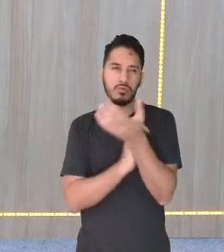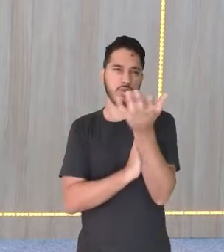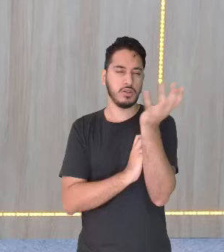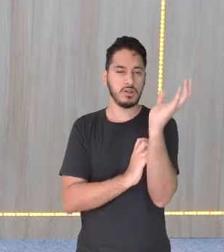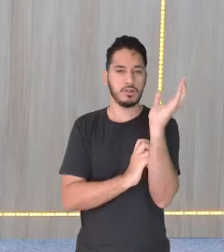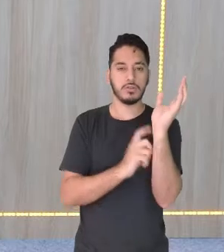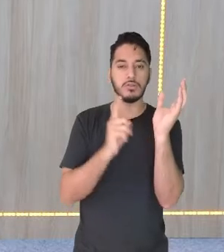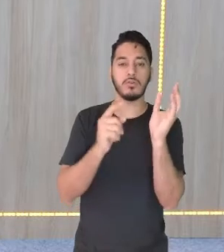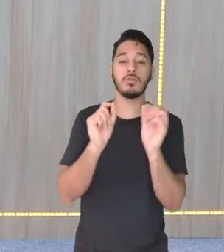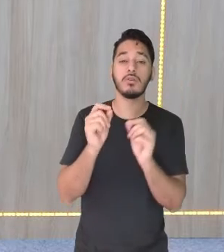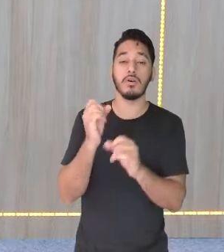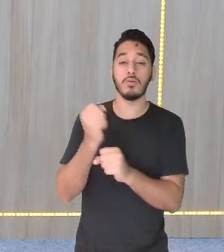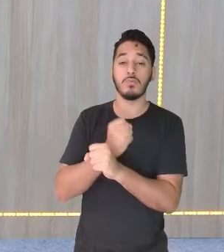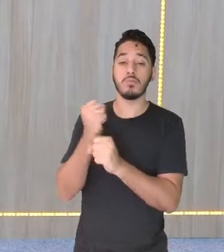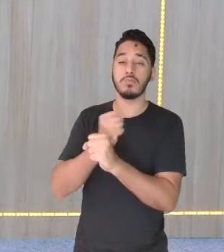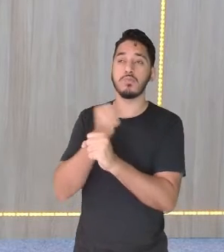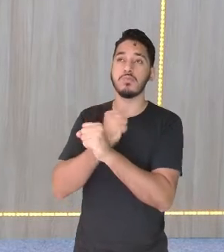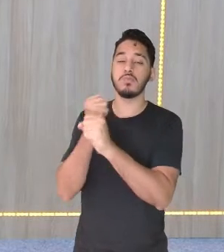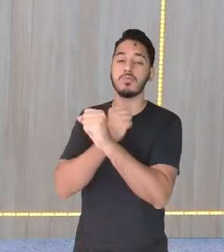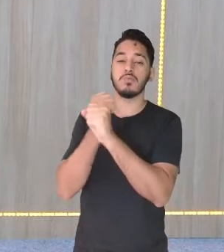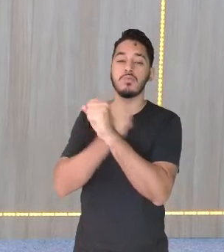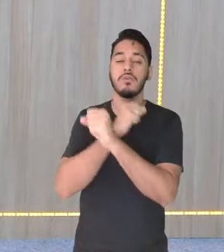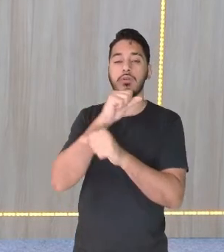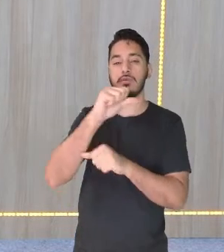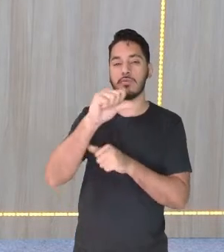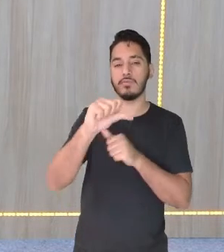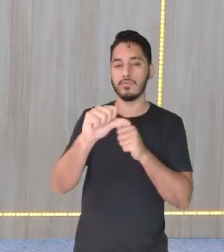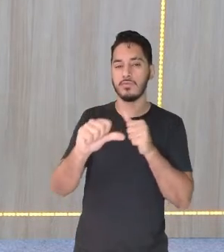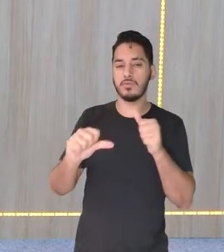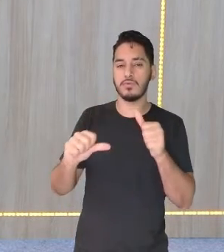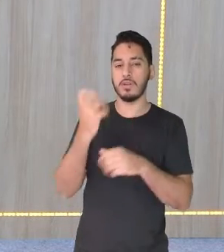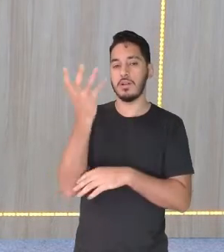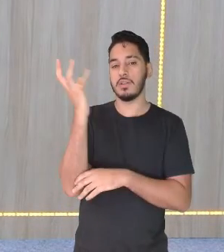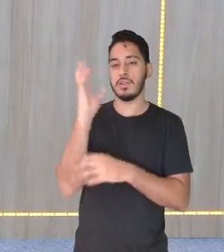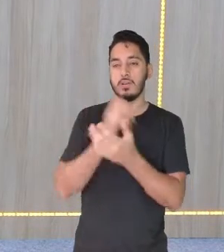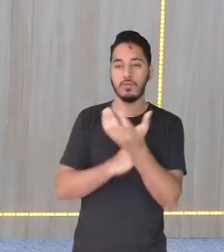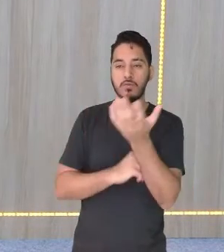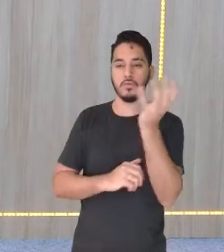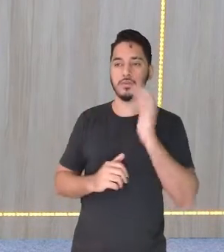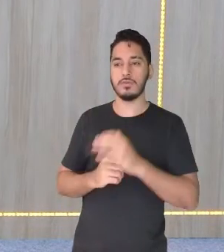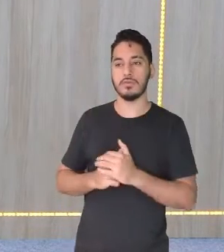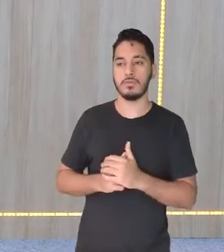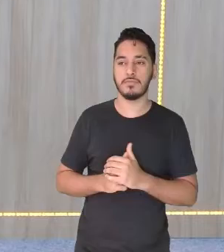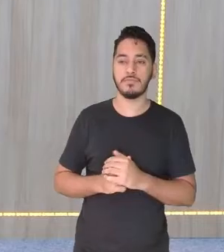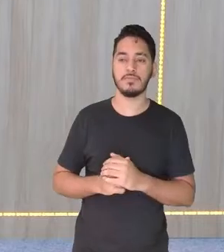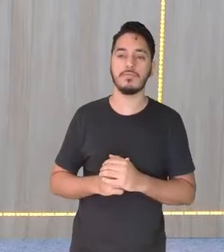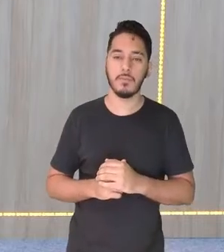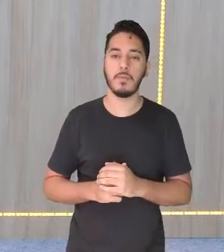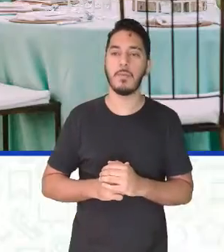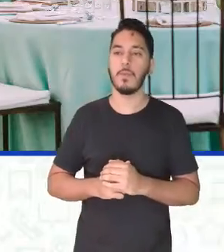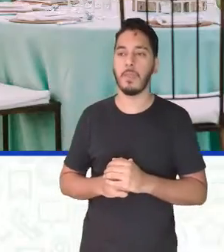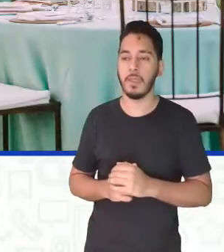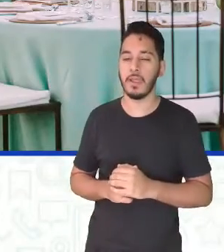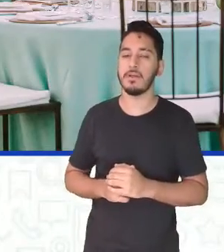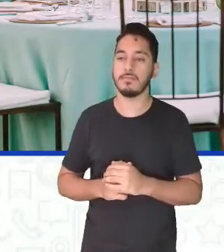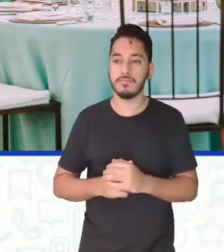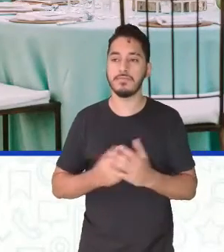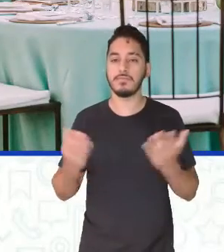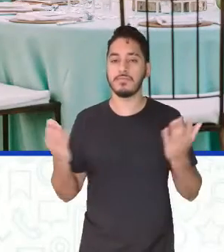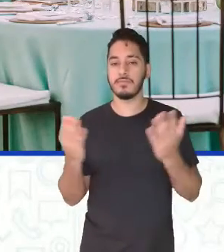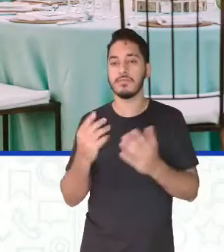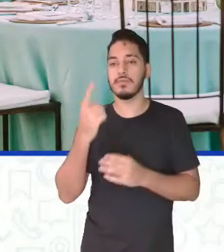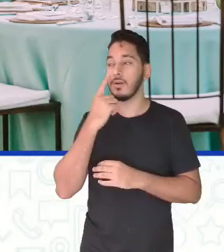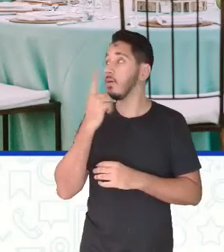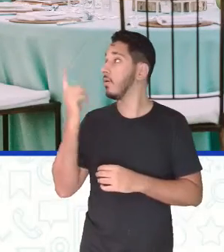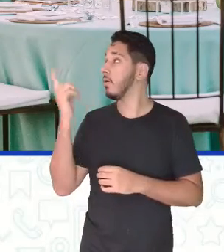as construções e mudando também a natureza. Então, ó, se você pega aqui, ó, agora se a gente falar daquelas imagens,